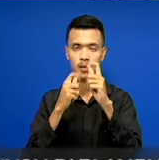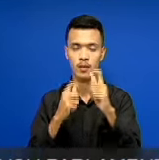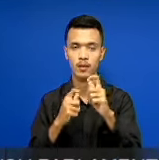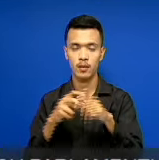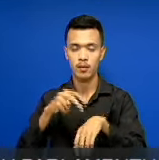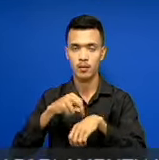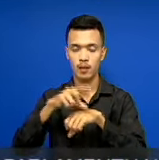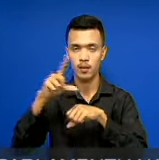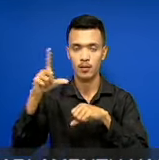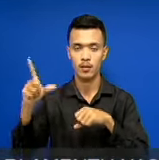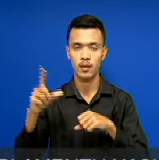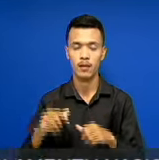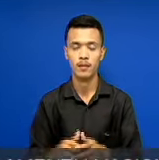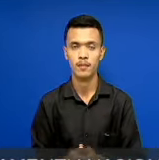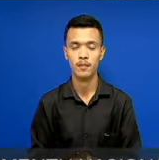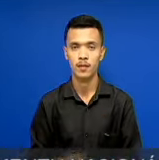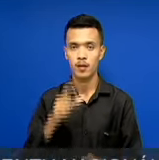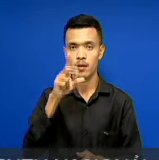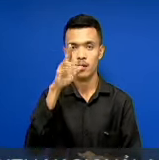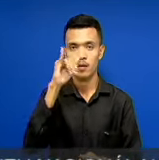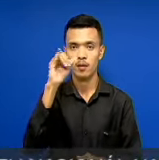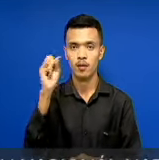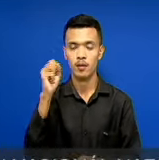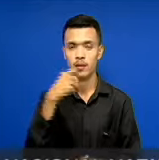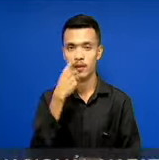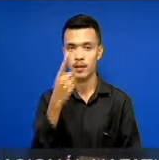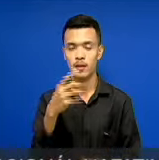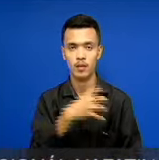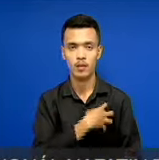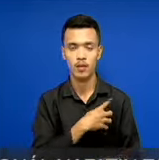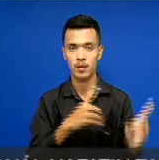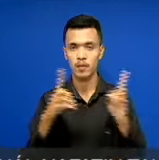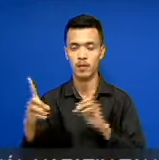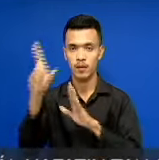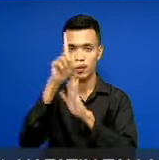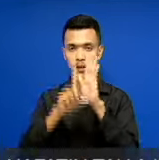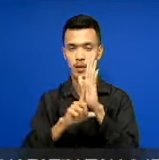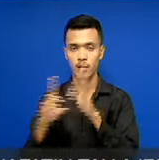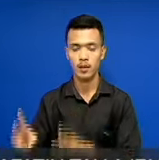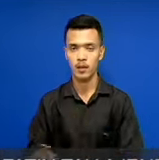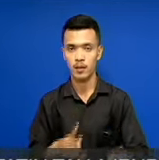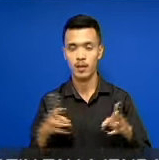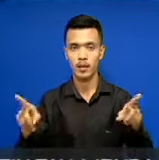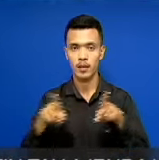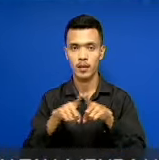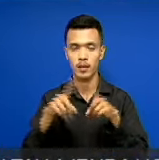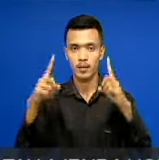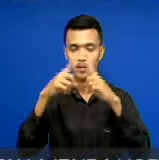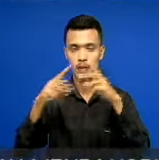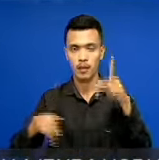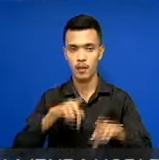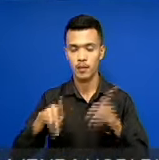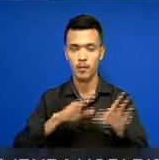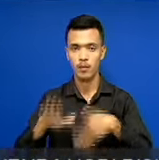Rodoviária Nacional, Superintendente Assistente Luiz da Costa Hateten, Polícia implementa Lei Código Estrada Hanesan Bae Mahotu, no La